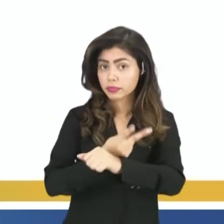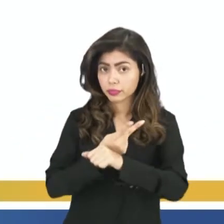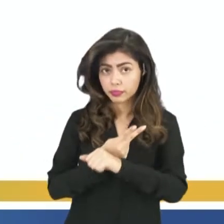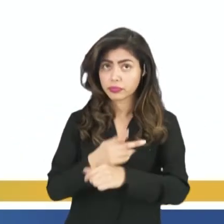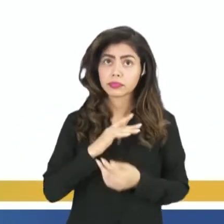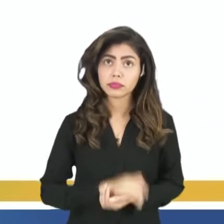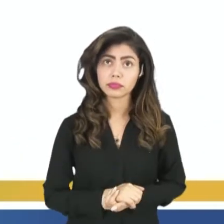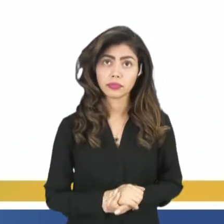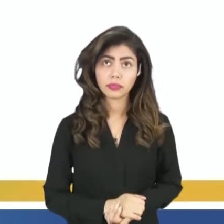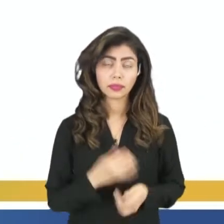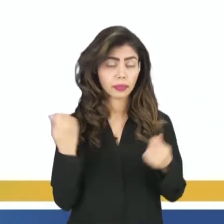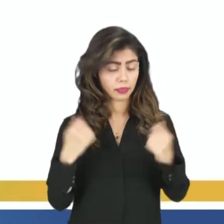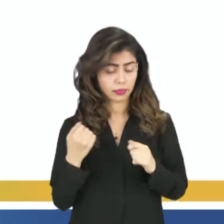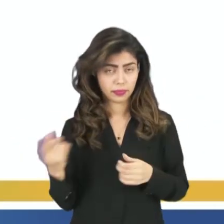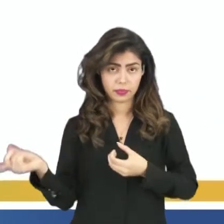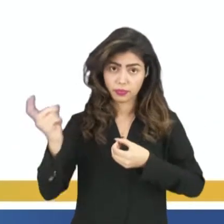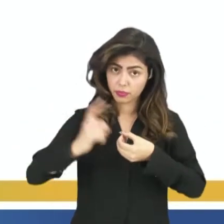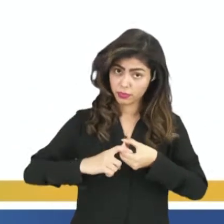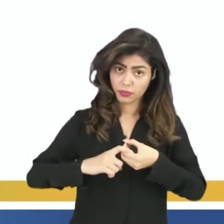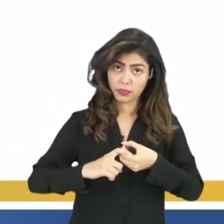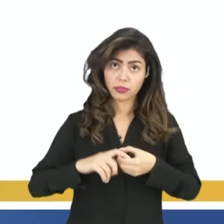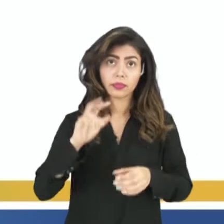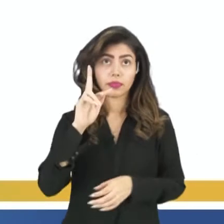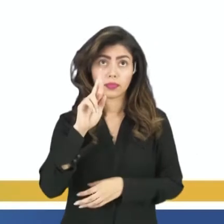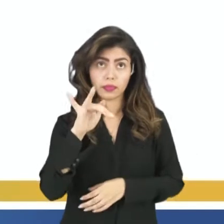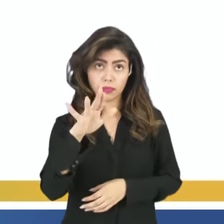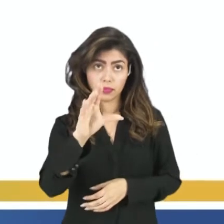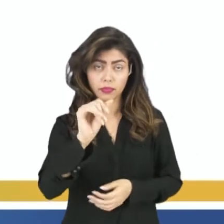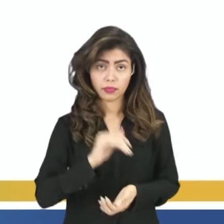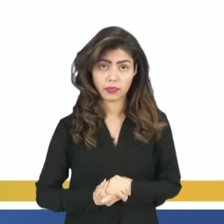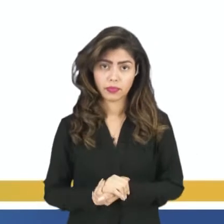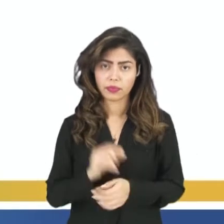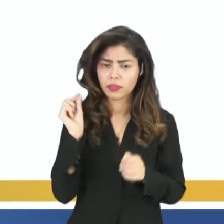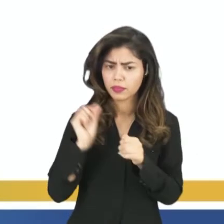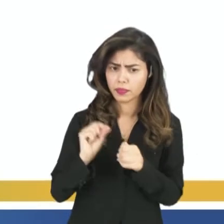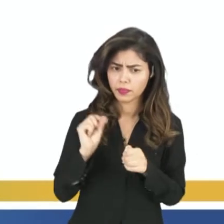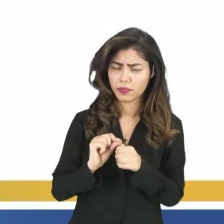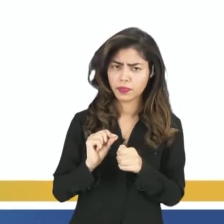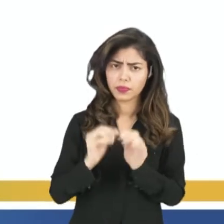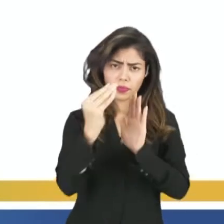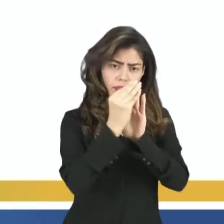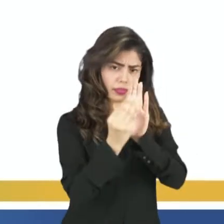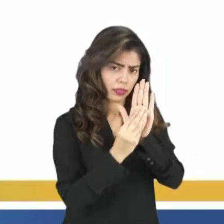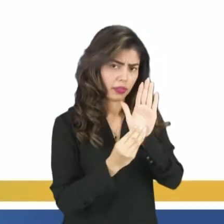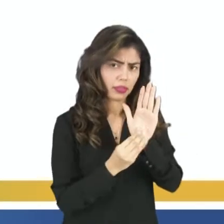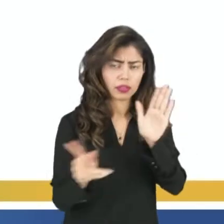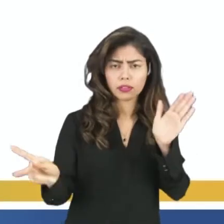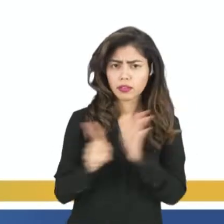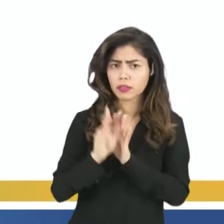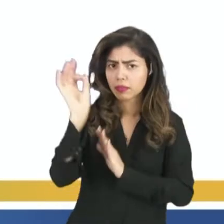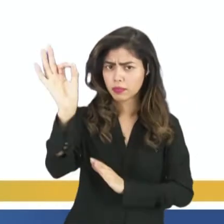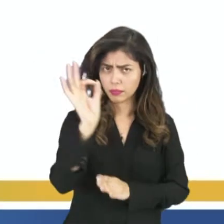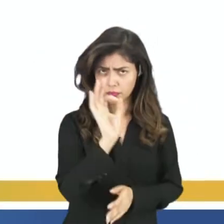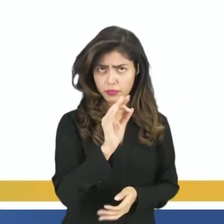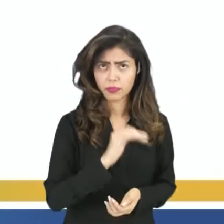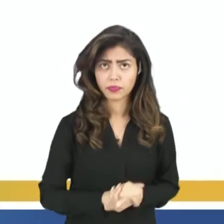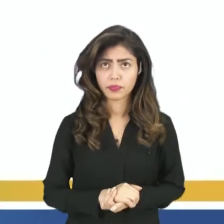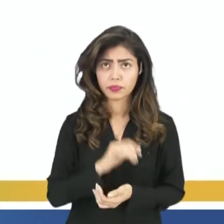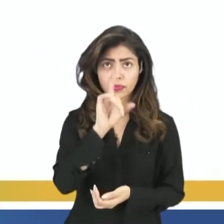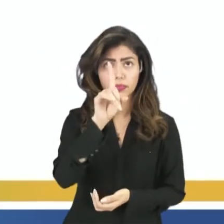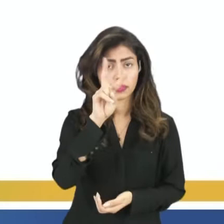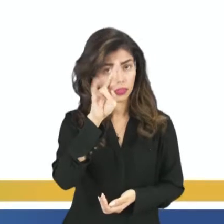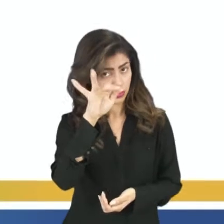pesquisa, devemos recorrer à frequência relativa, sendo esta feita através de dados percentuais definidos